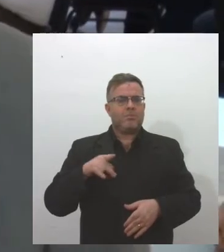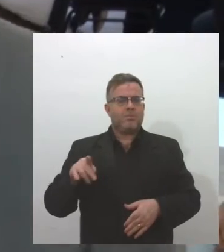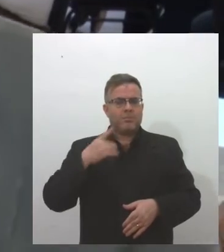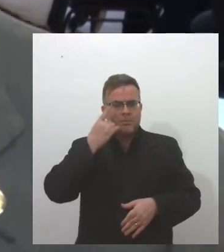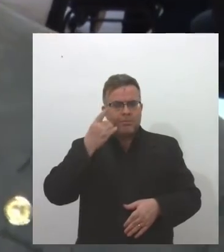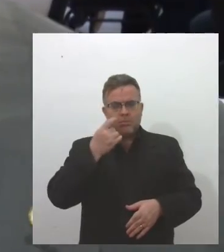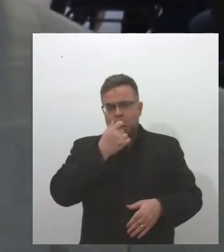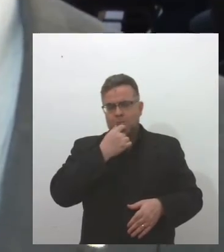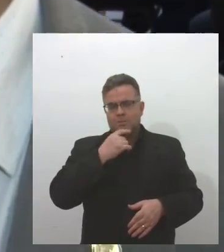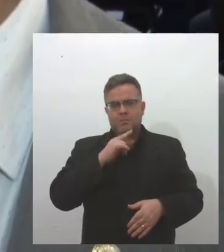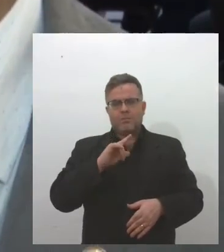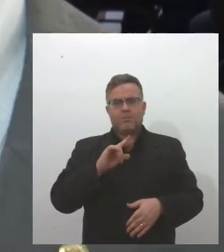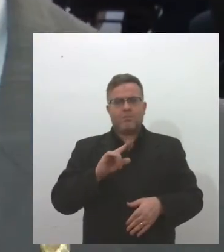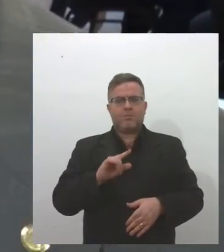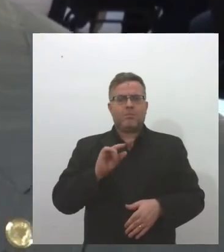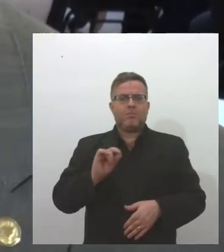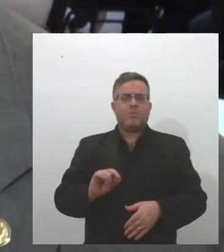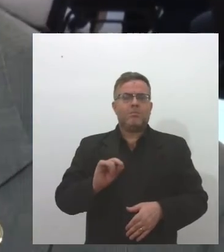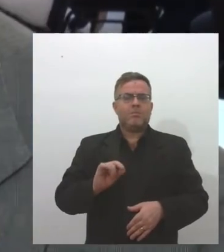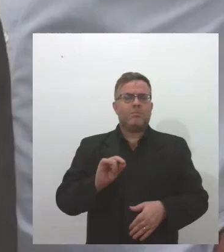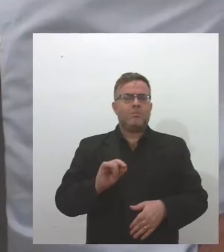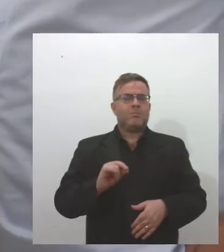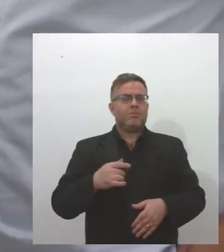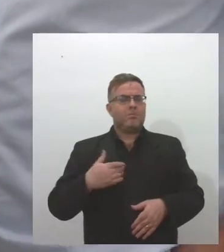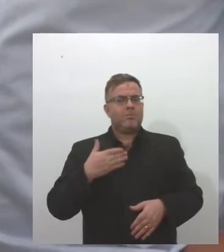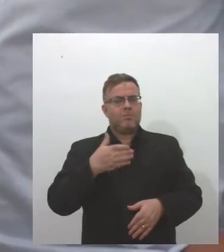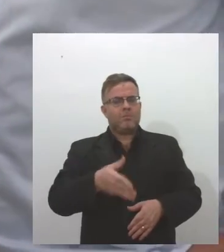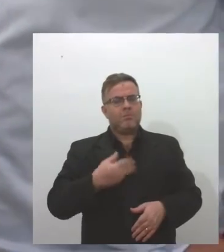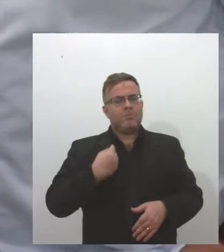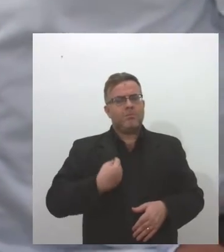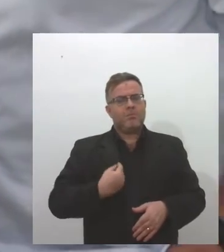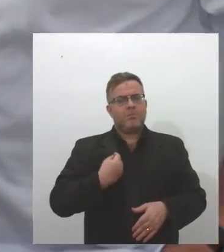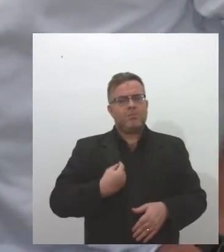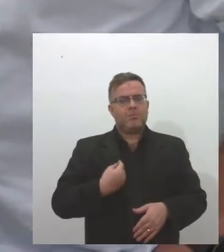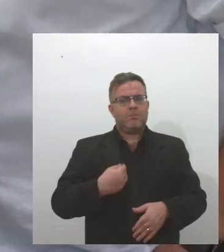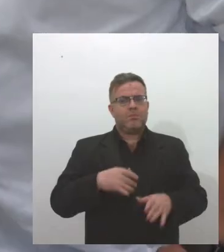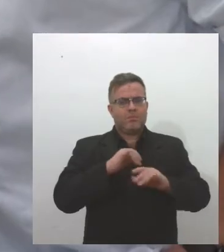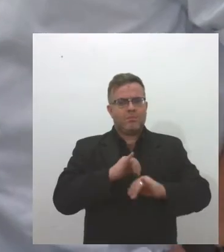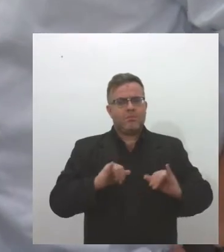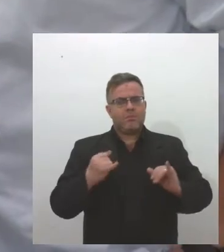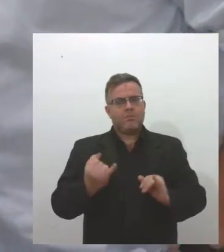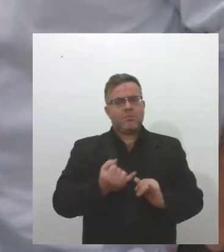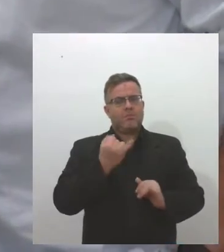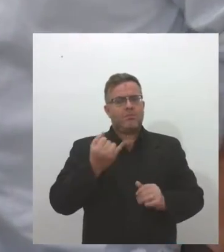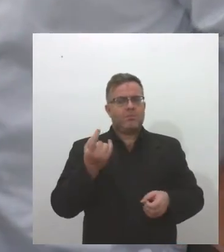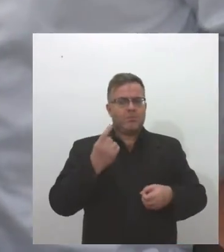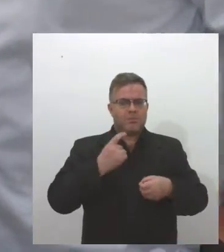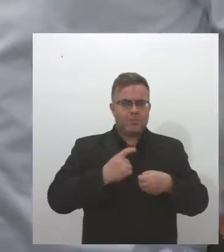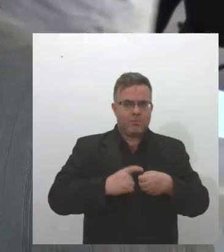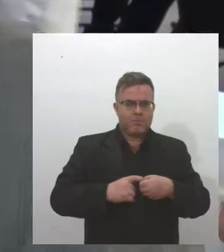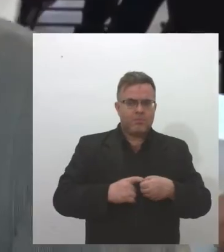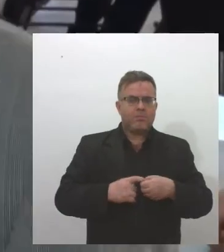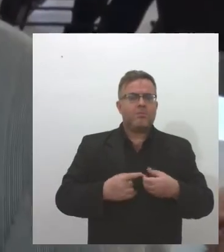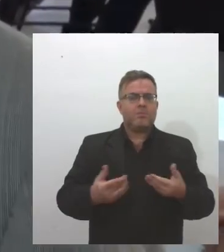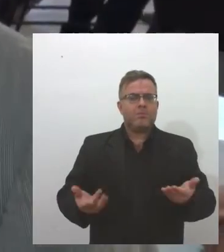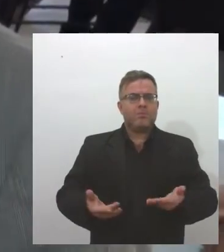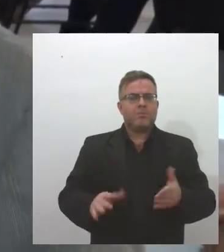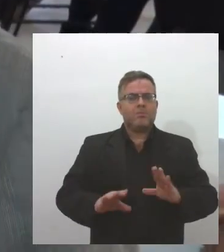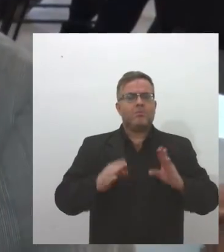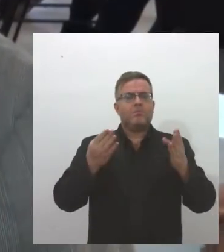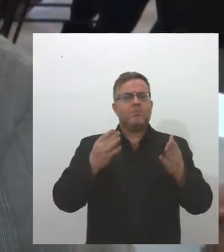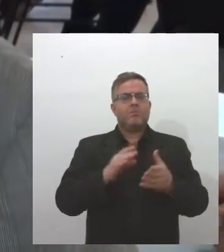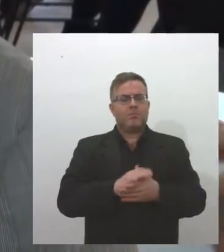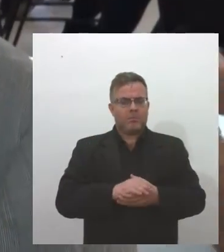Legislativa de Sergipe, deputado Luciano Bispo, participou do evento e destacou a importância de uma retomada segura do setor.